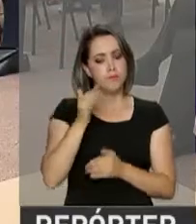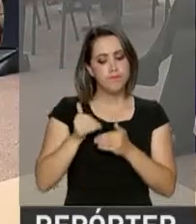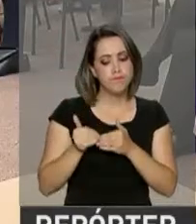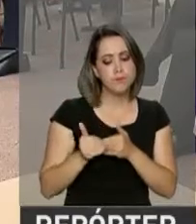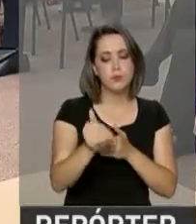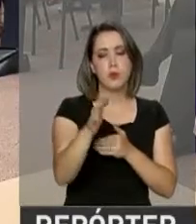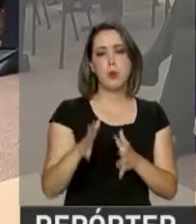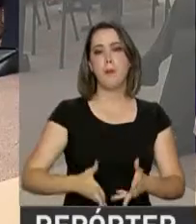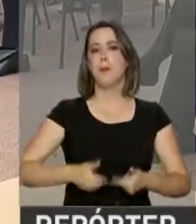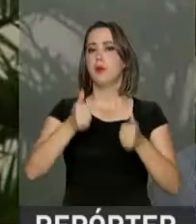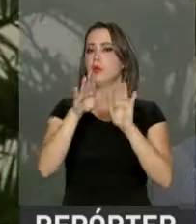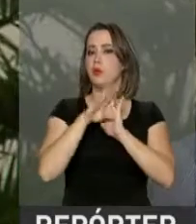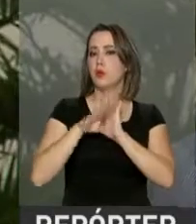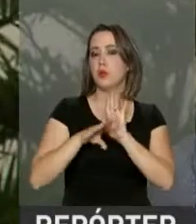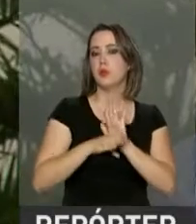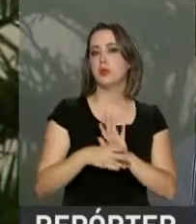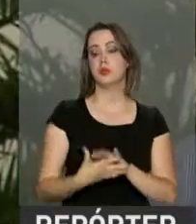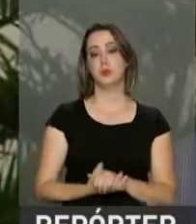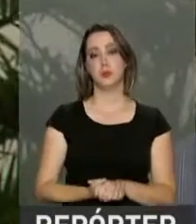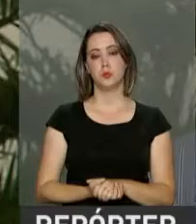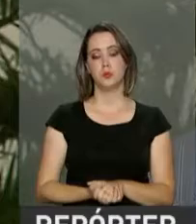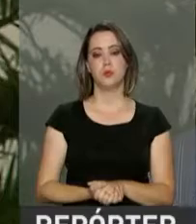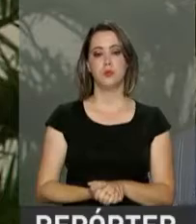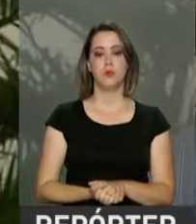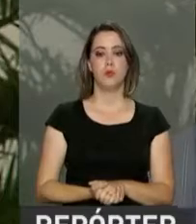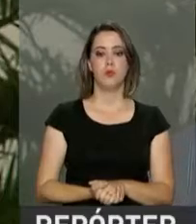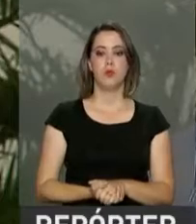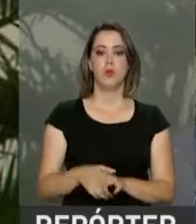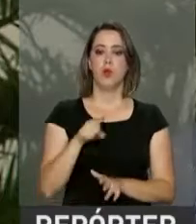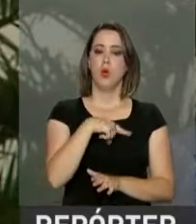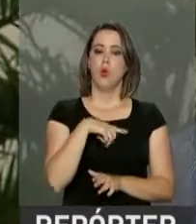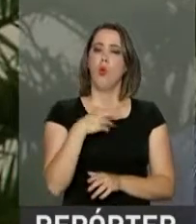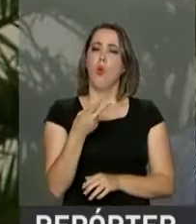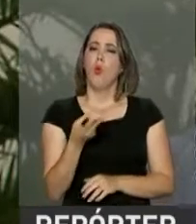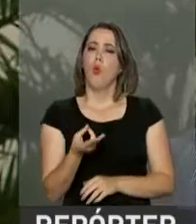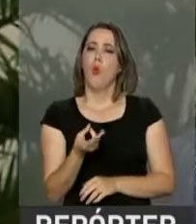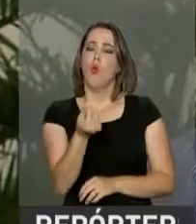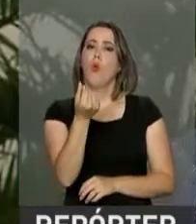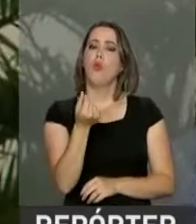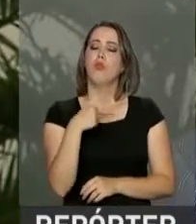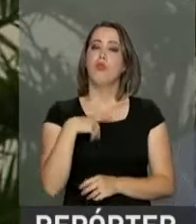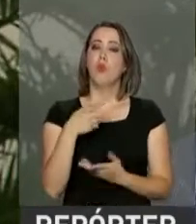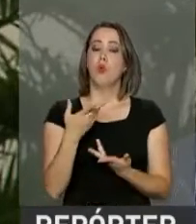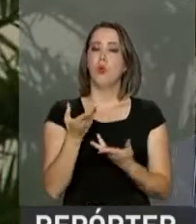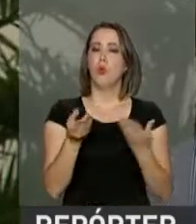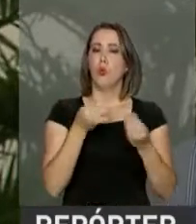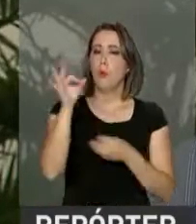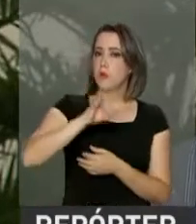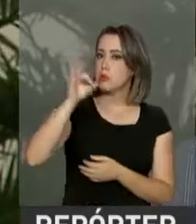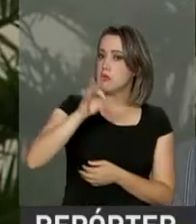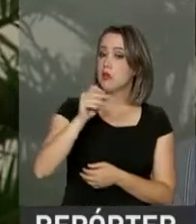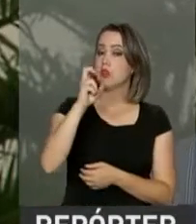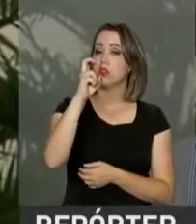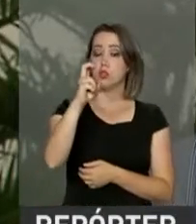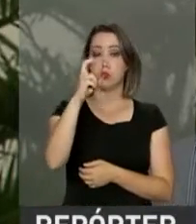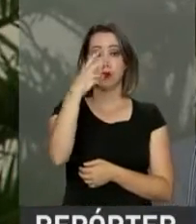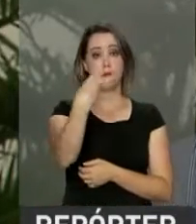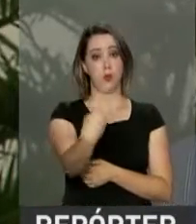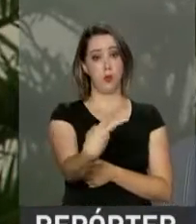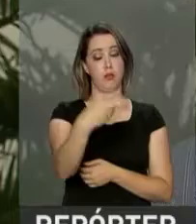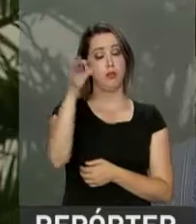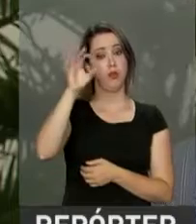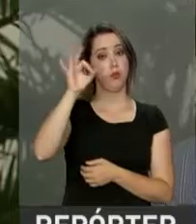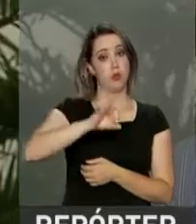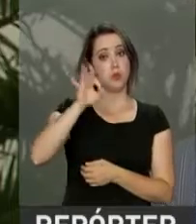e aprimorar o programa a média de aumento de produtividade foi de 52 pontos 9 por cento portanto